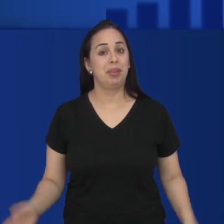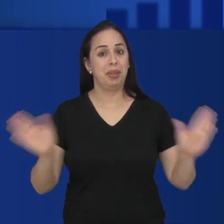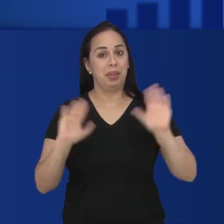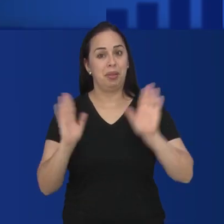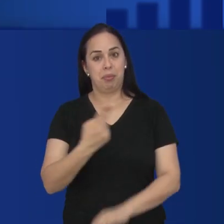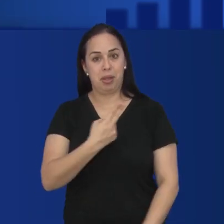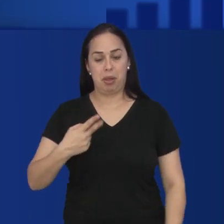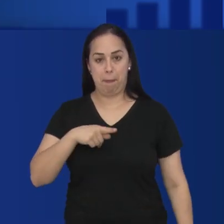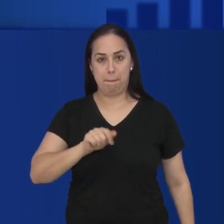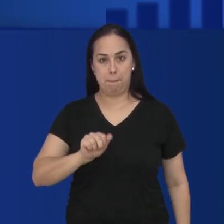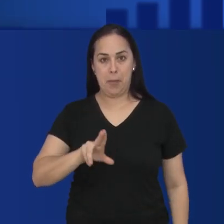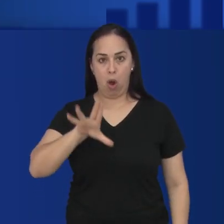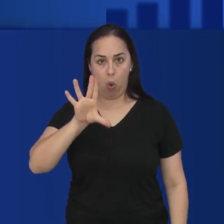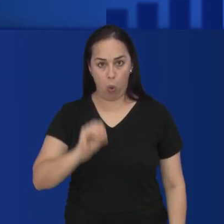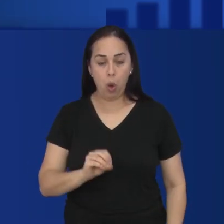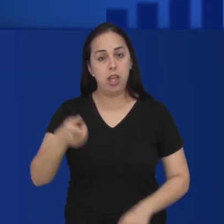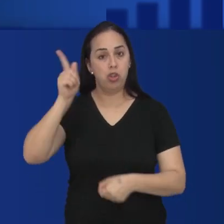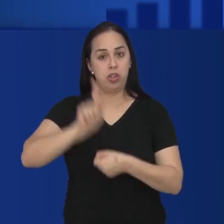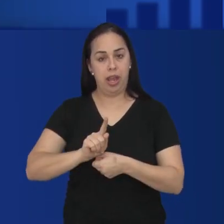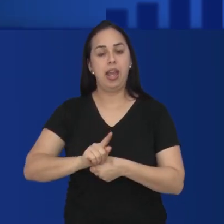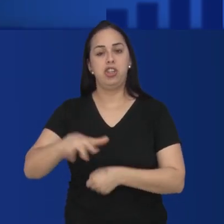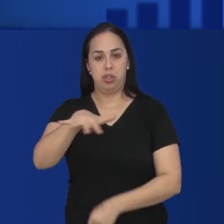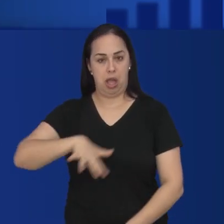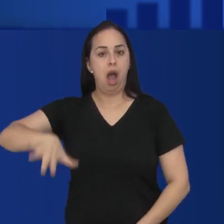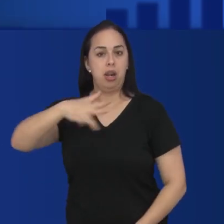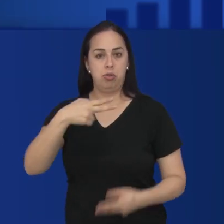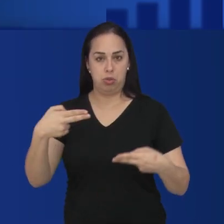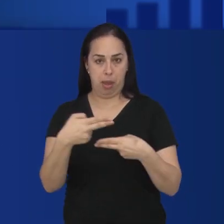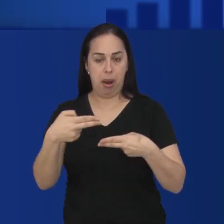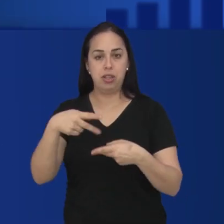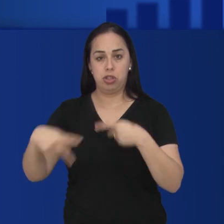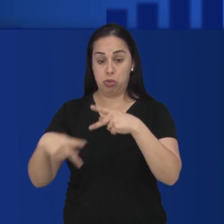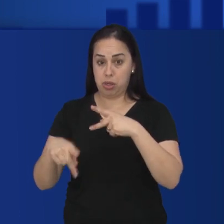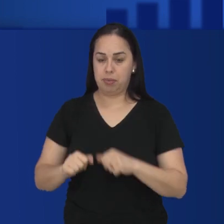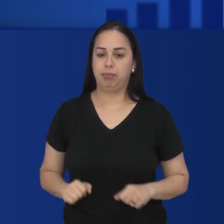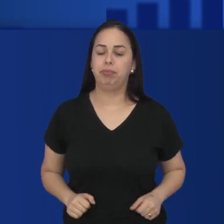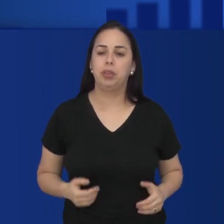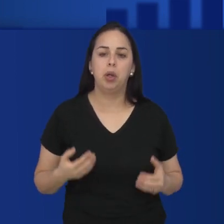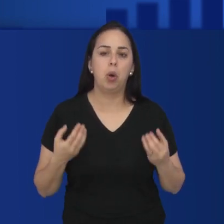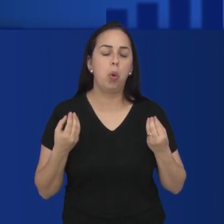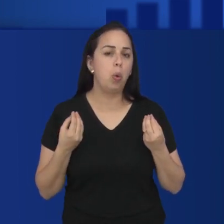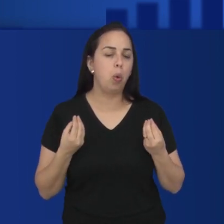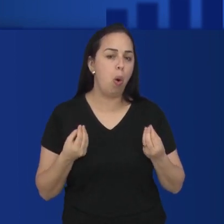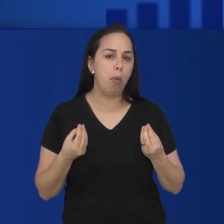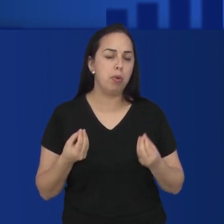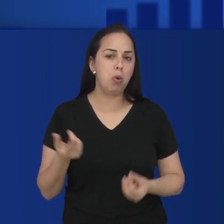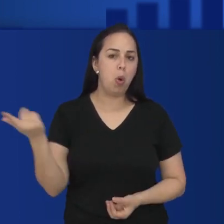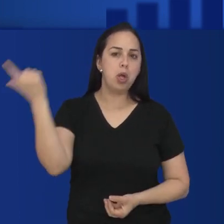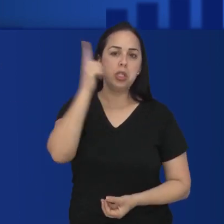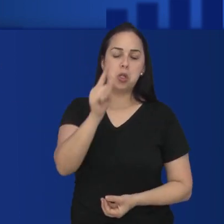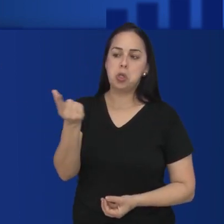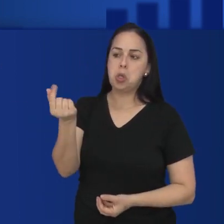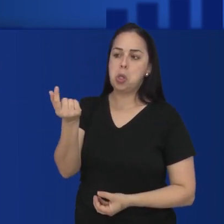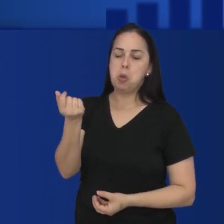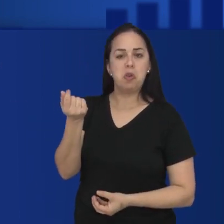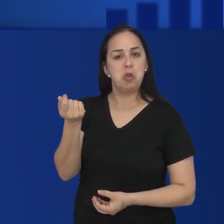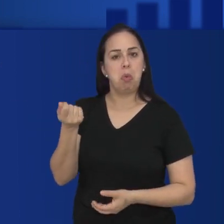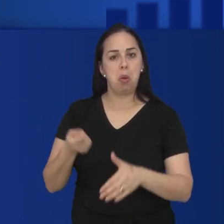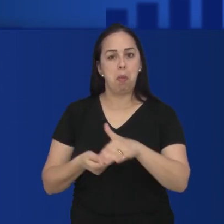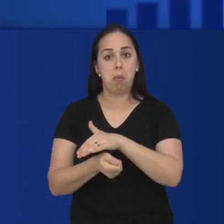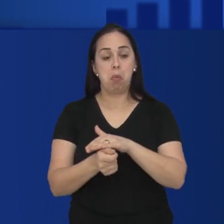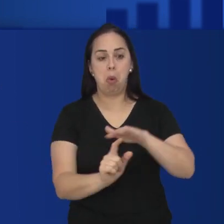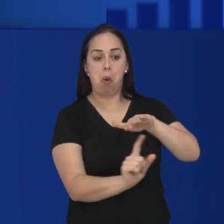Olá, eu sou Paulo Sereda, gerente regional do Sebrae para a região de São José dos Campos. Como e onde buscar recursos para expandir o meu